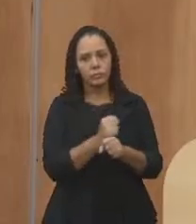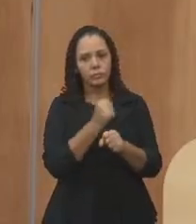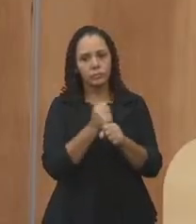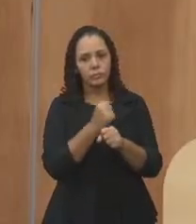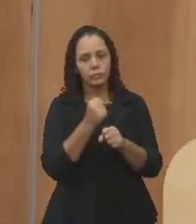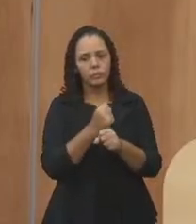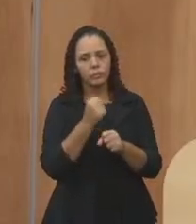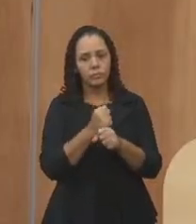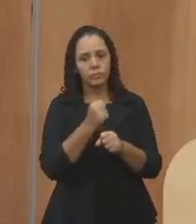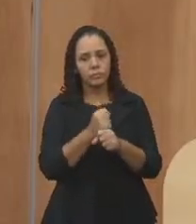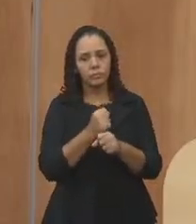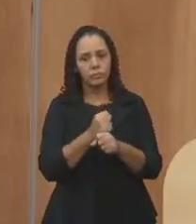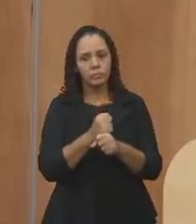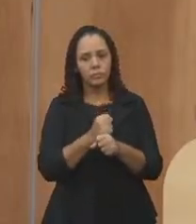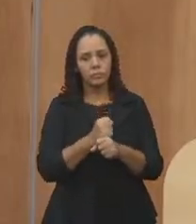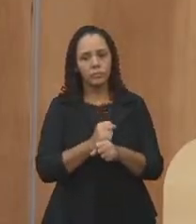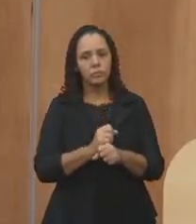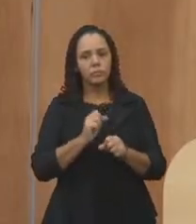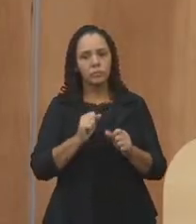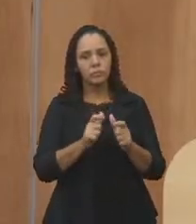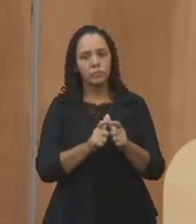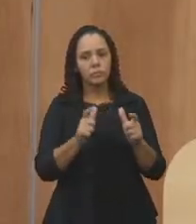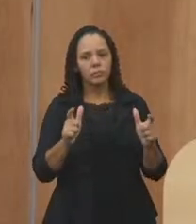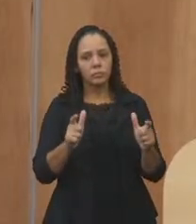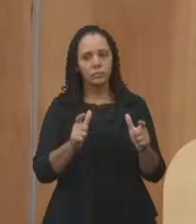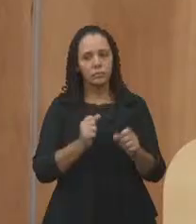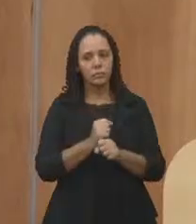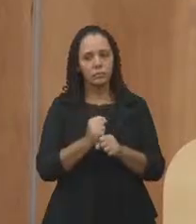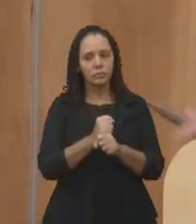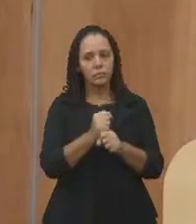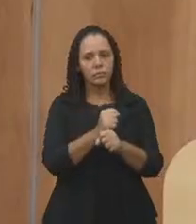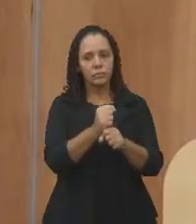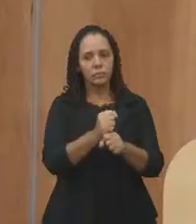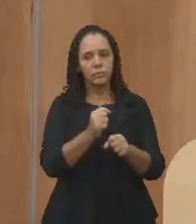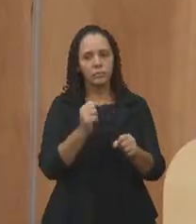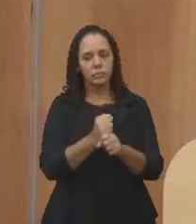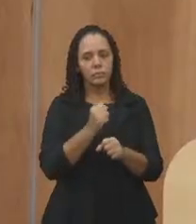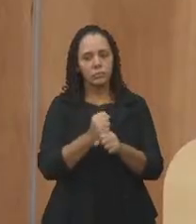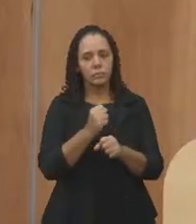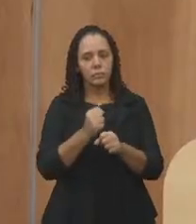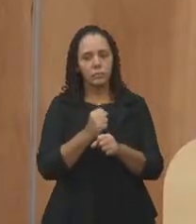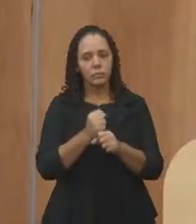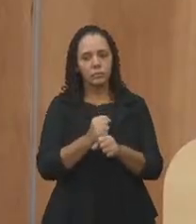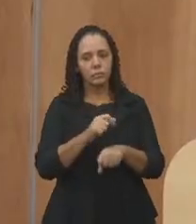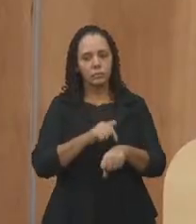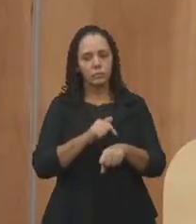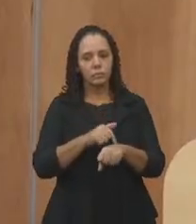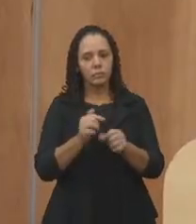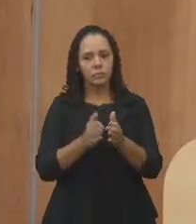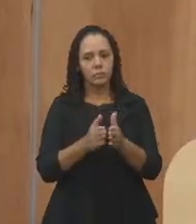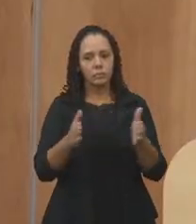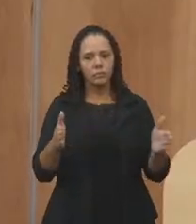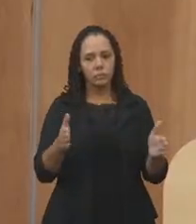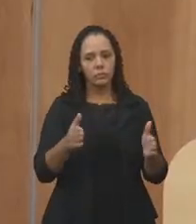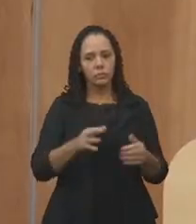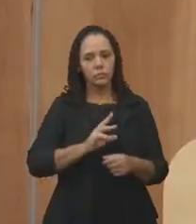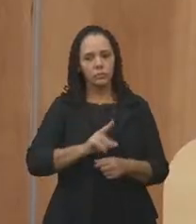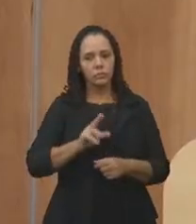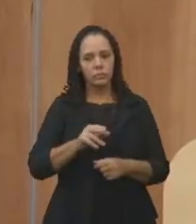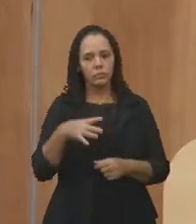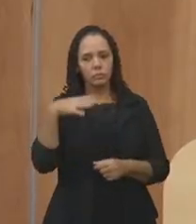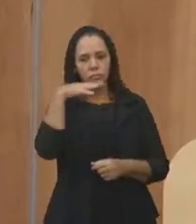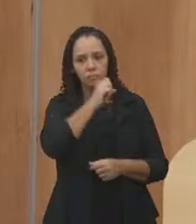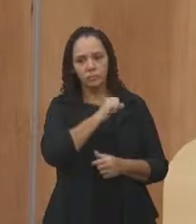pode ser incorporado, pode ser aumentado ao longo dos anos, e é uma obra de longo prazo também, não é tão rápida.